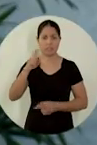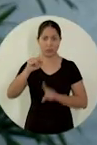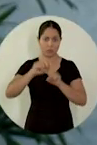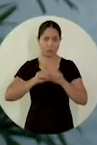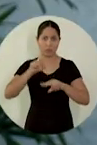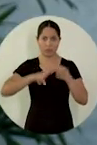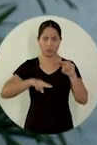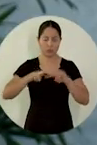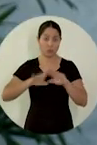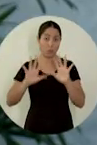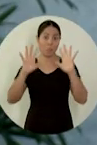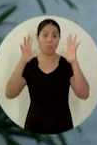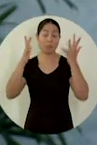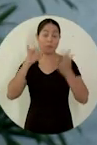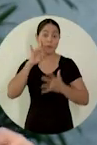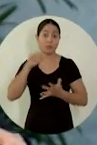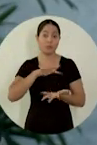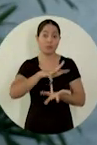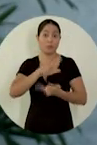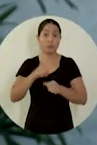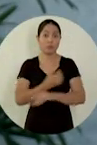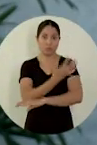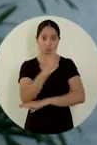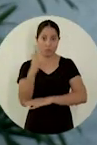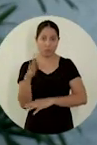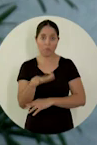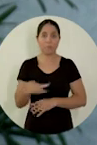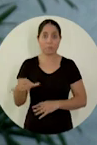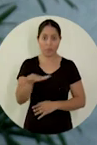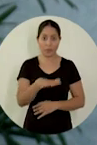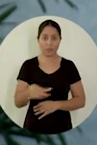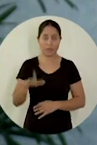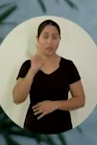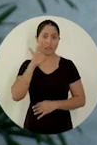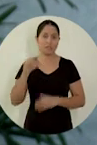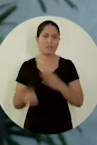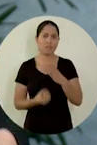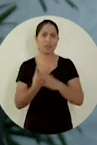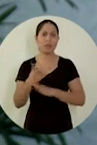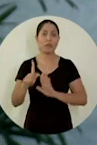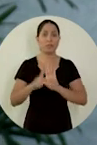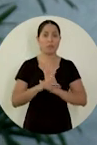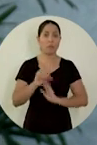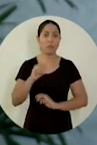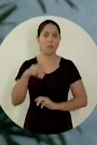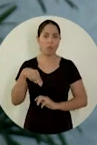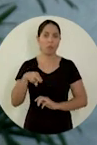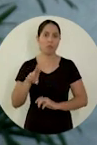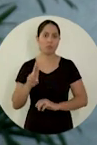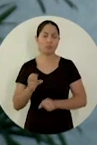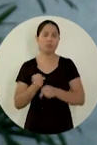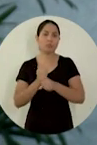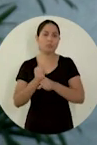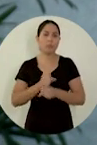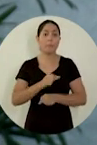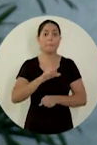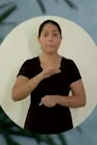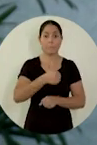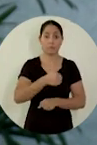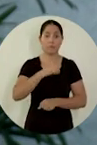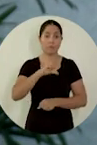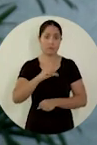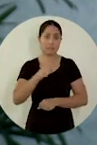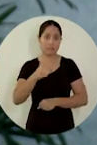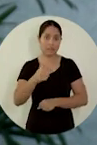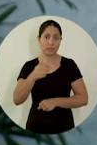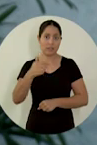Neste dia 5 de junho é comemorado o Dia Mundial do Meio Ambiente. A data foi criada pela Organização das Nações